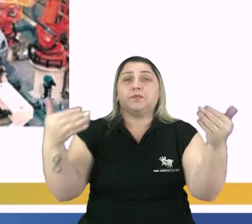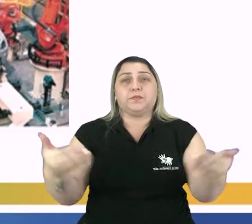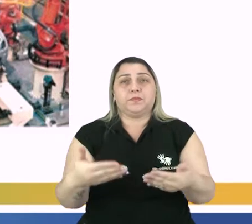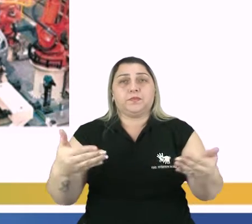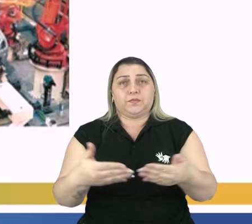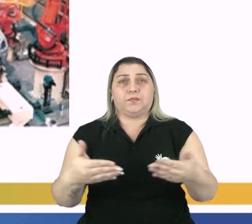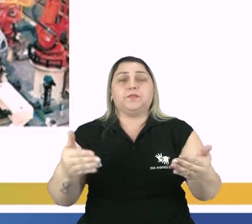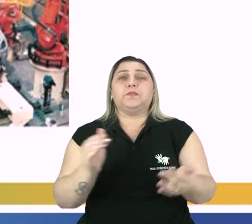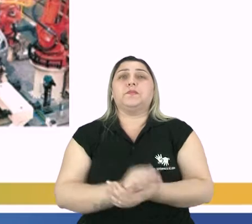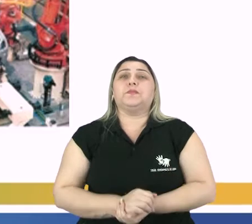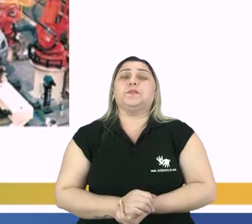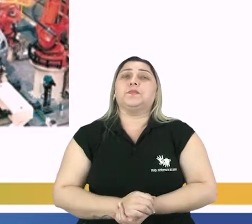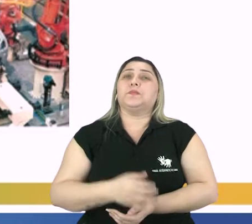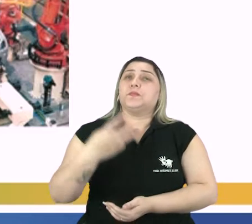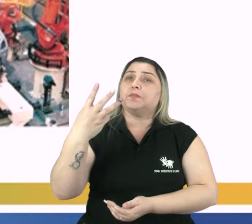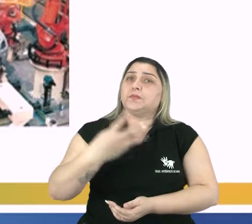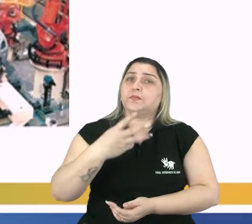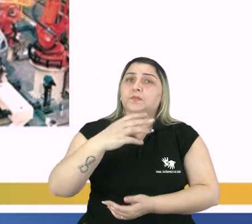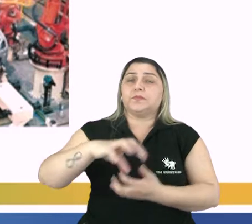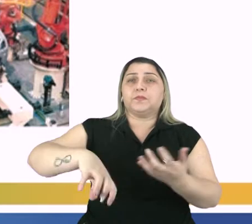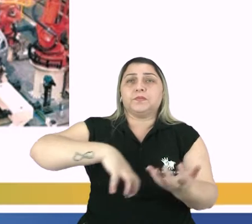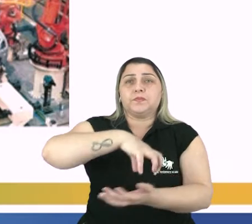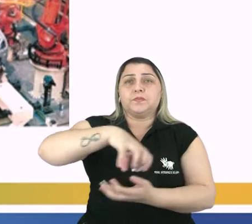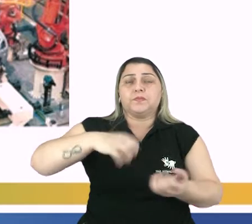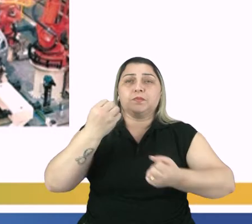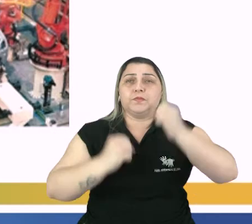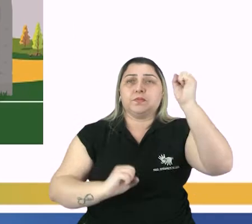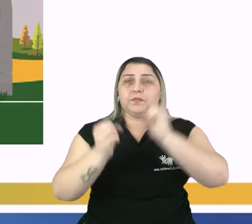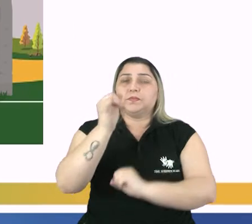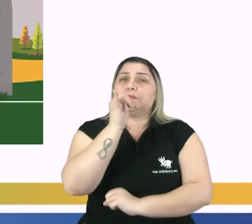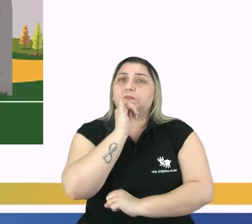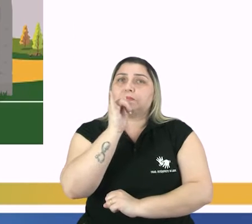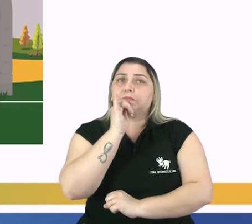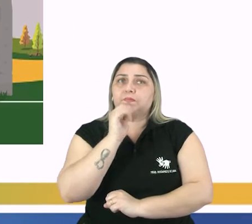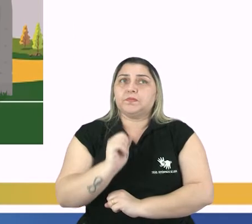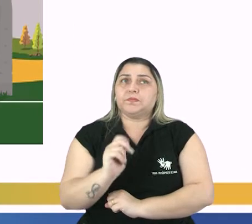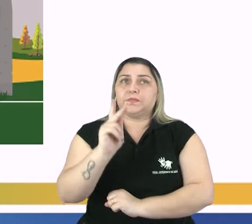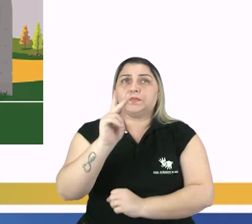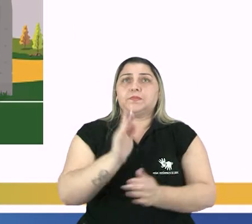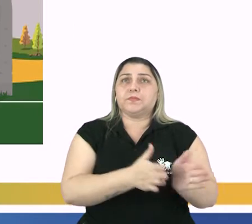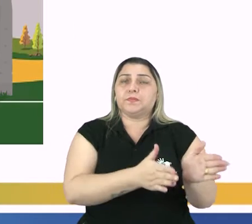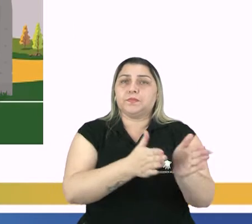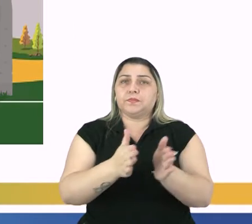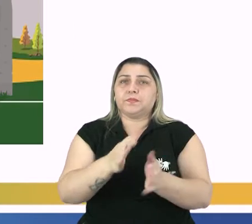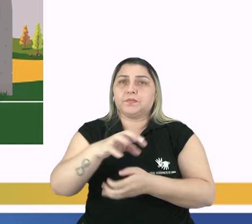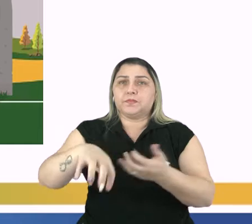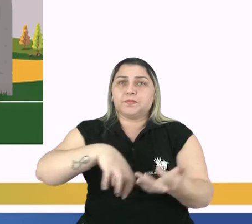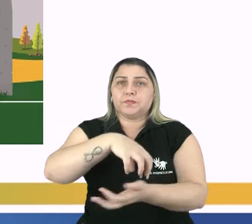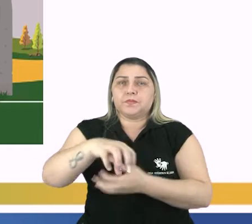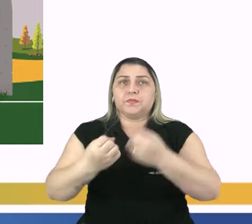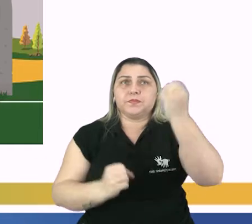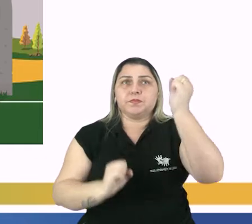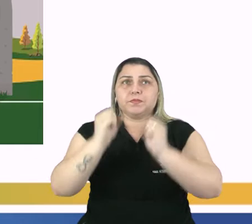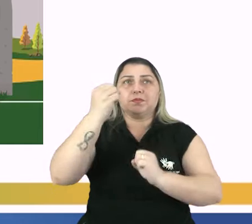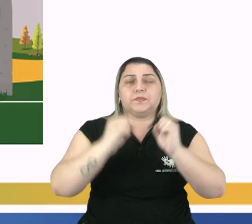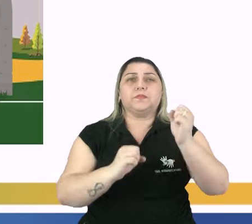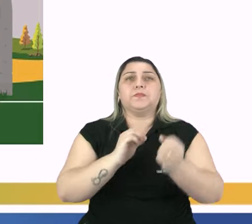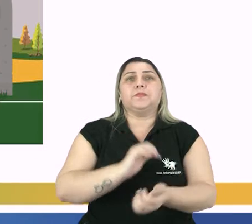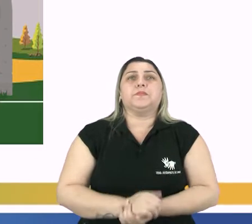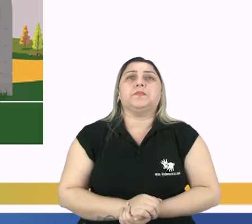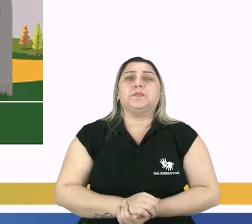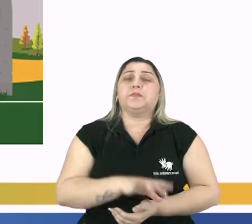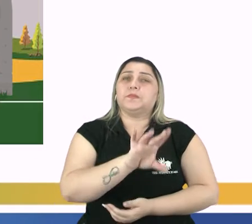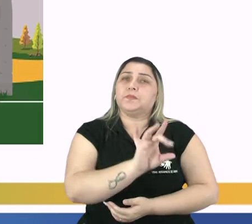nós contamos aí com a terceira Revolução Industrial, por exemplo, ok? As fases da Revolução Industrial